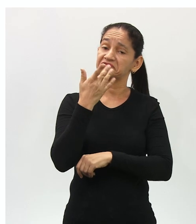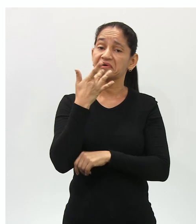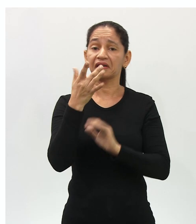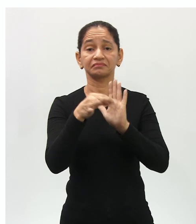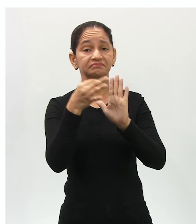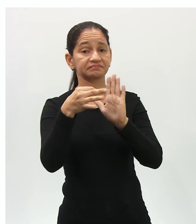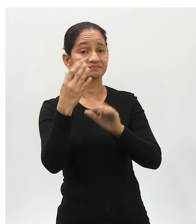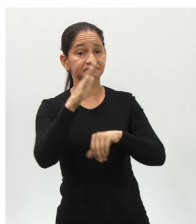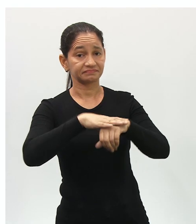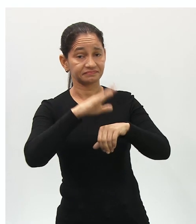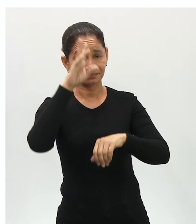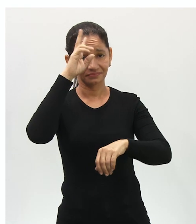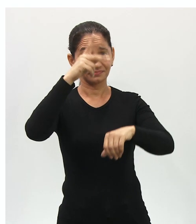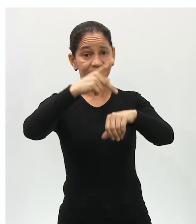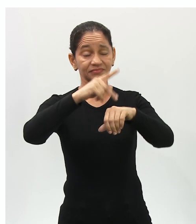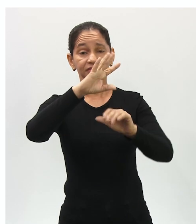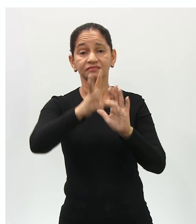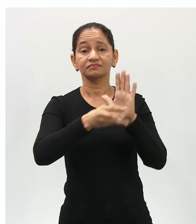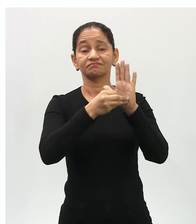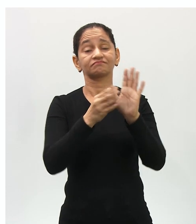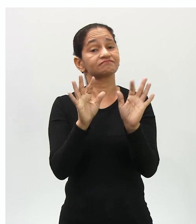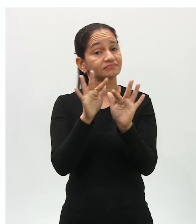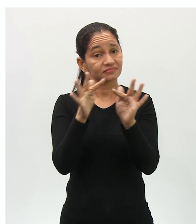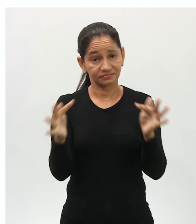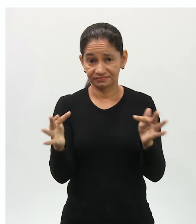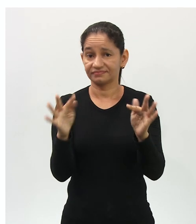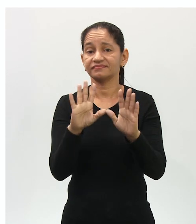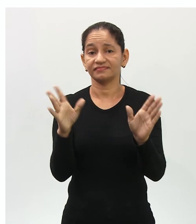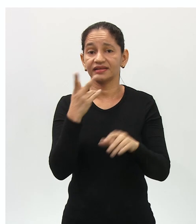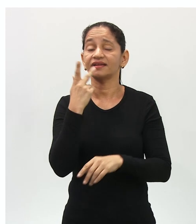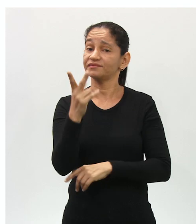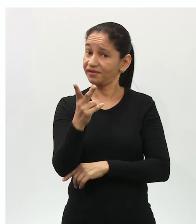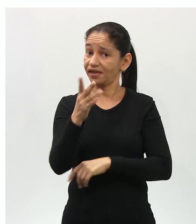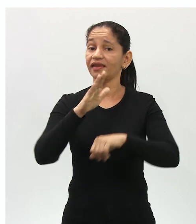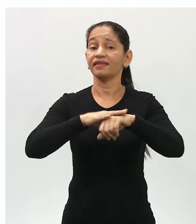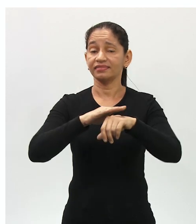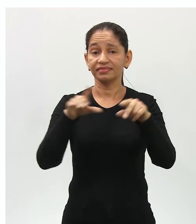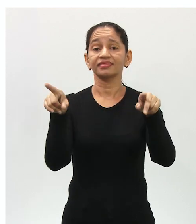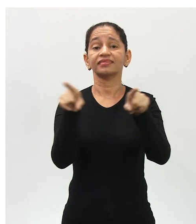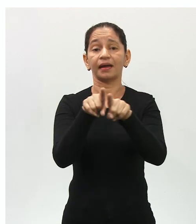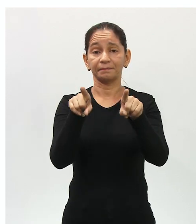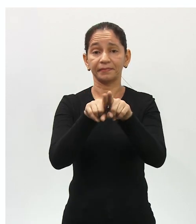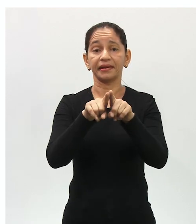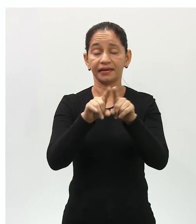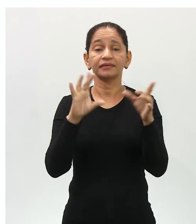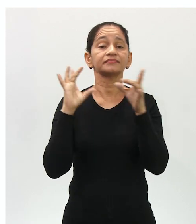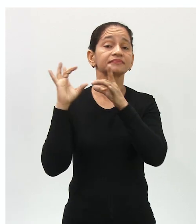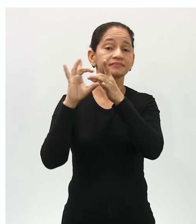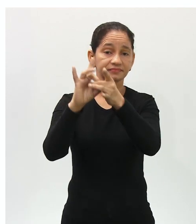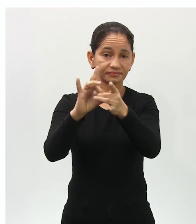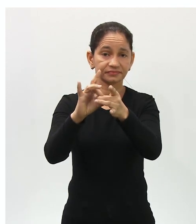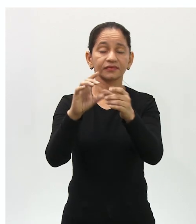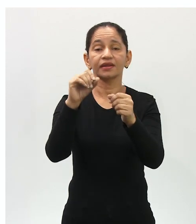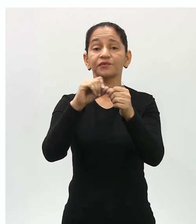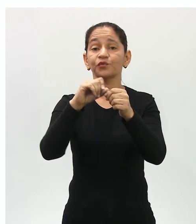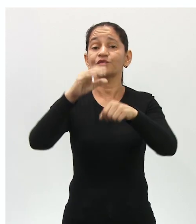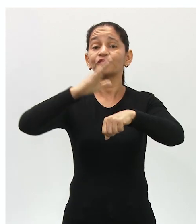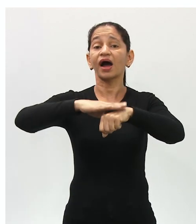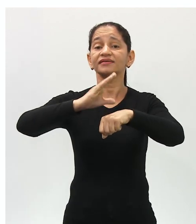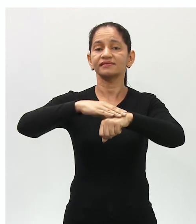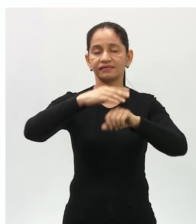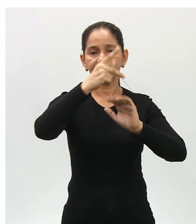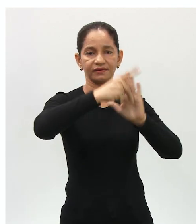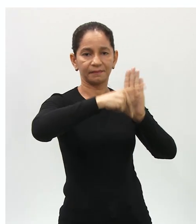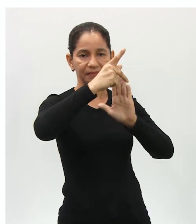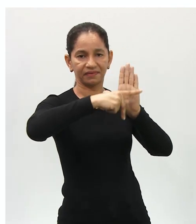Então é uma crítica que tem aí do incrementalismo orçamentário. Ainda falando um pouquinho sobre essa contextualização da elaboração, né, do